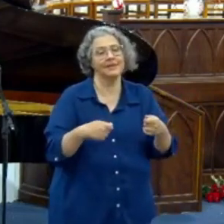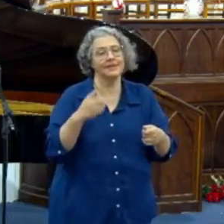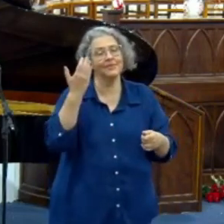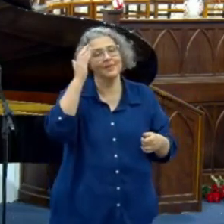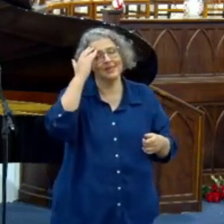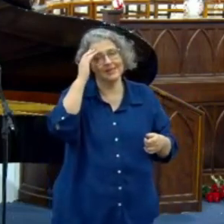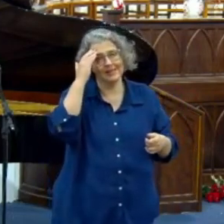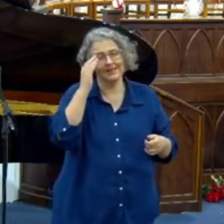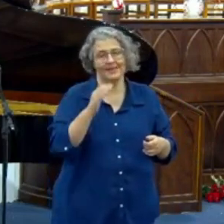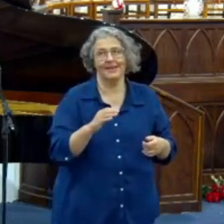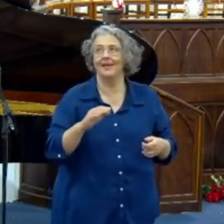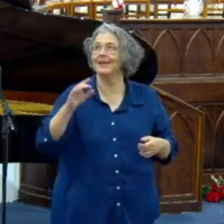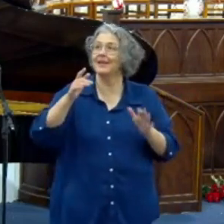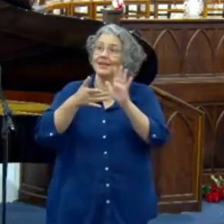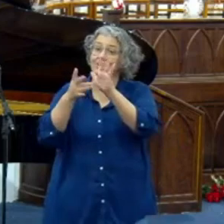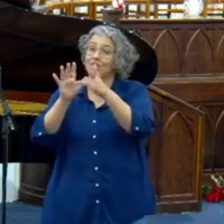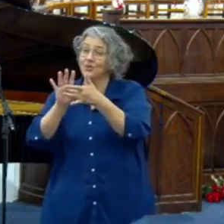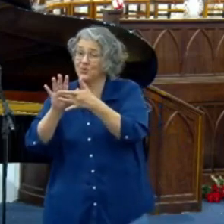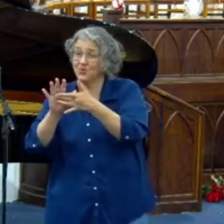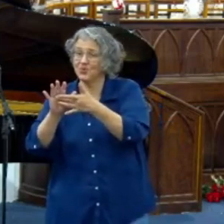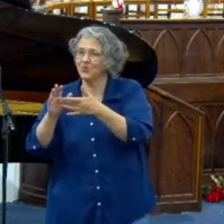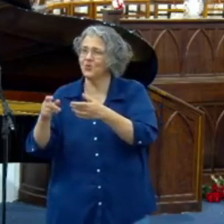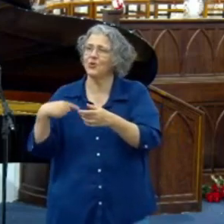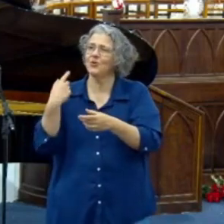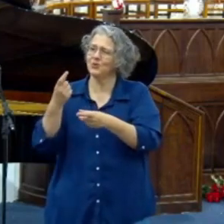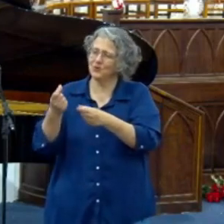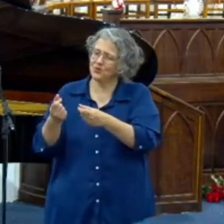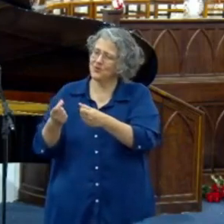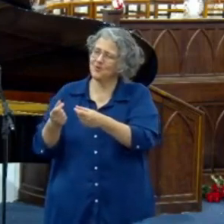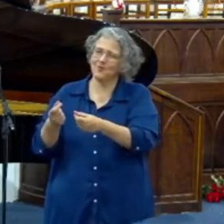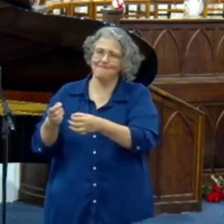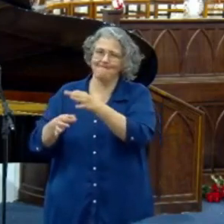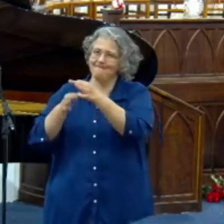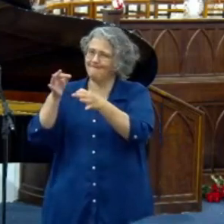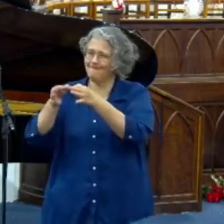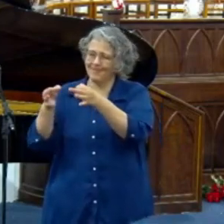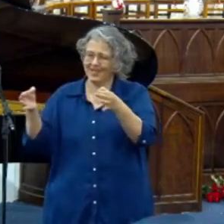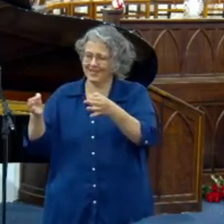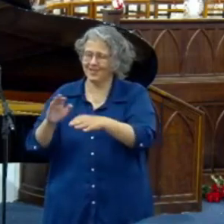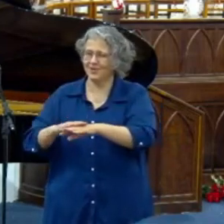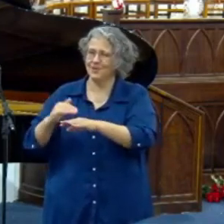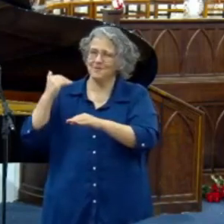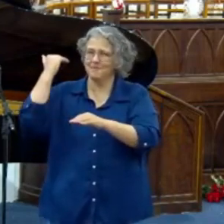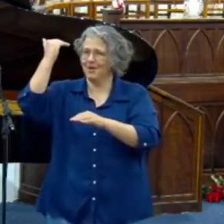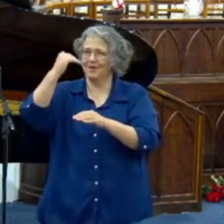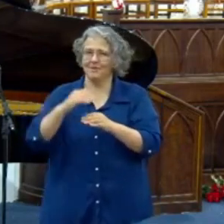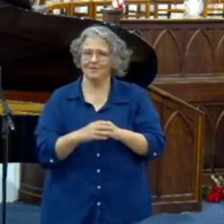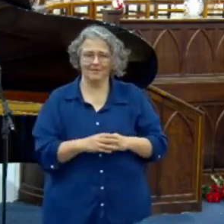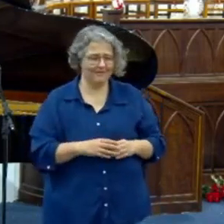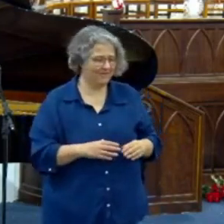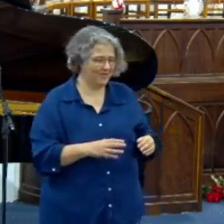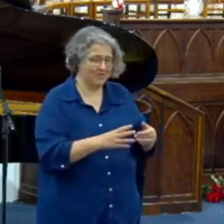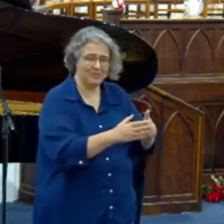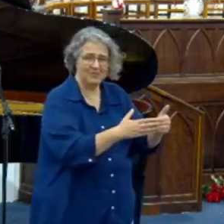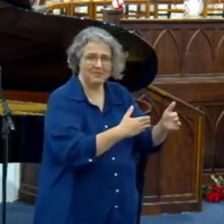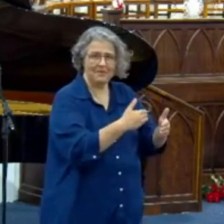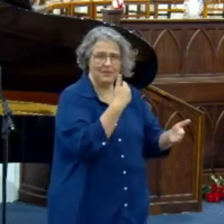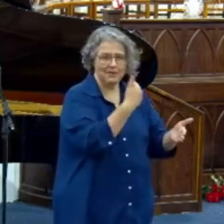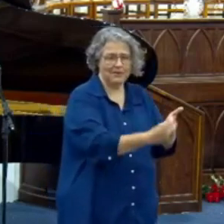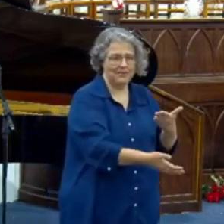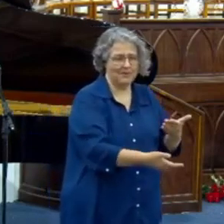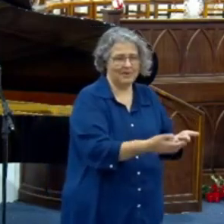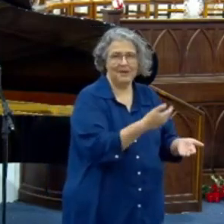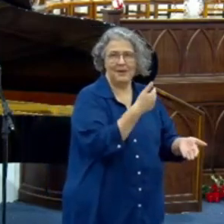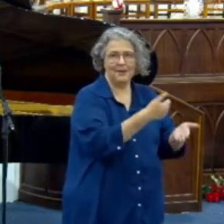nosso único tesouro. Todos os outros bens são apenas temporários, empréstimos apenas, passageiros